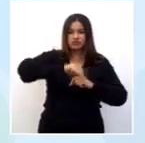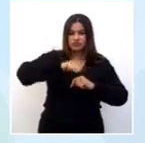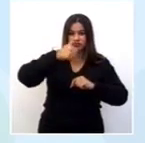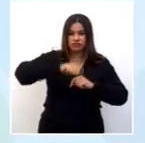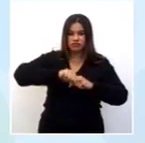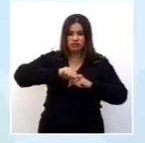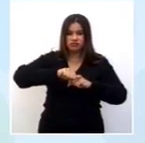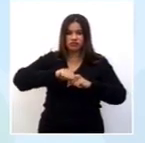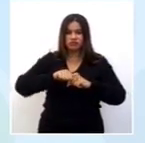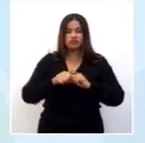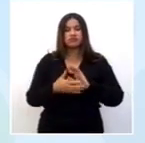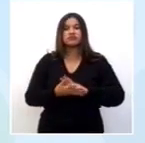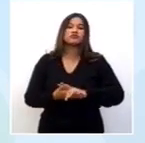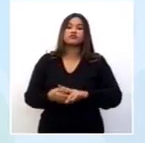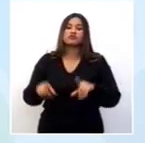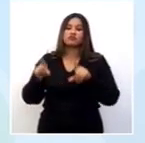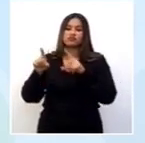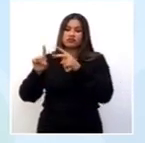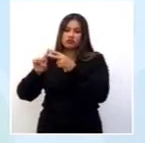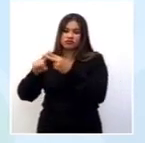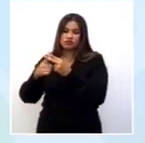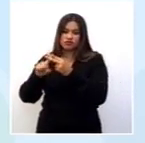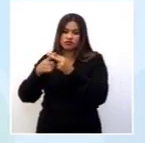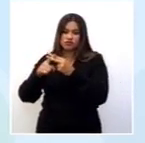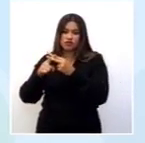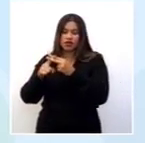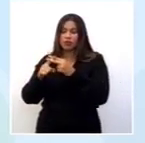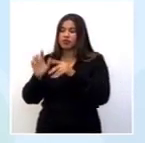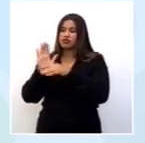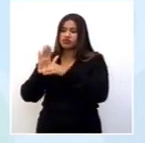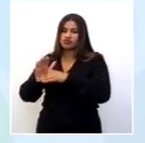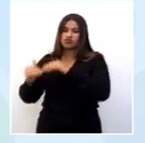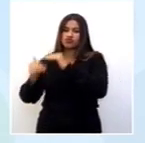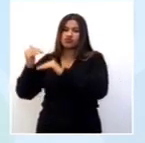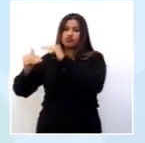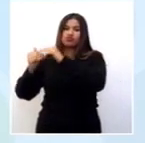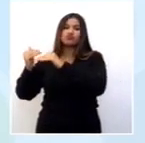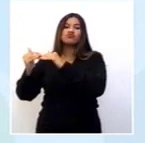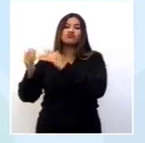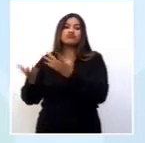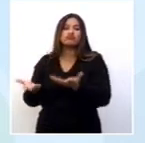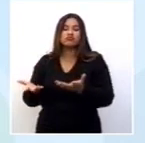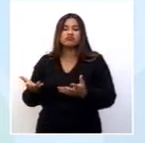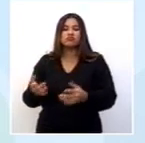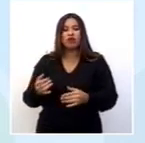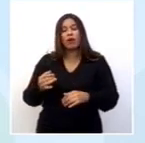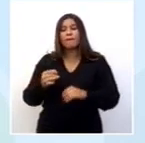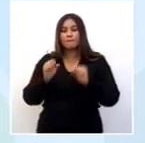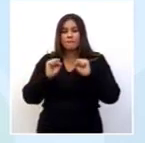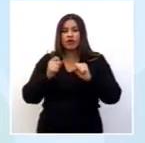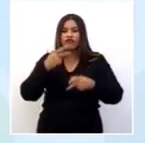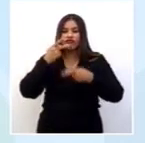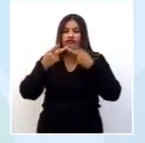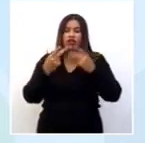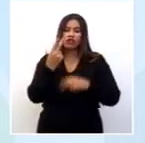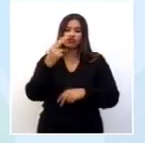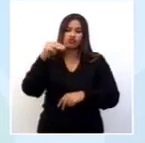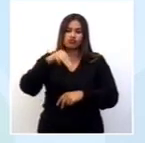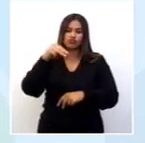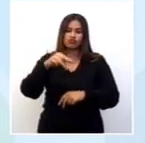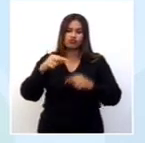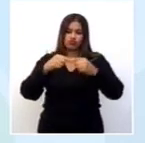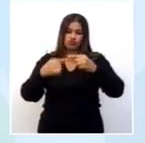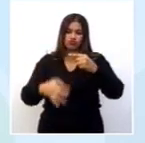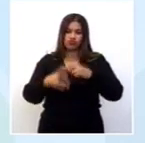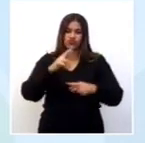uma respectiva ferramenta em que os estudantes possam desenvolver esse instrumento. Tá? Indiquem aí no chat, nós vamos deixar 2 minutinhos para